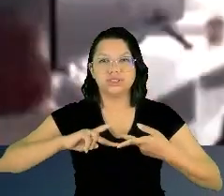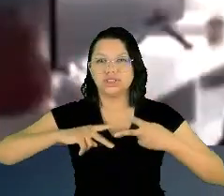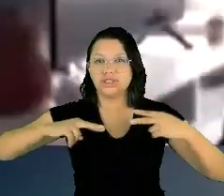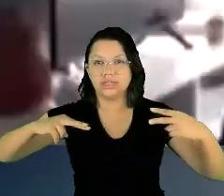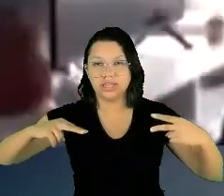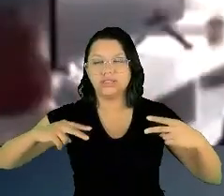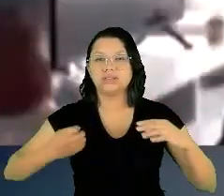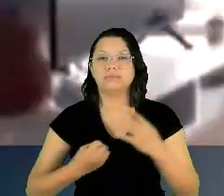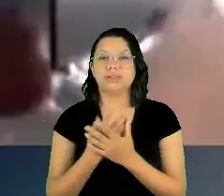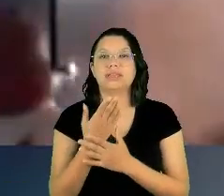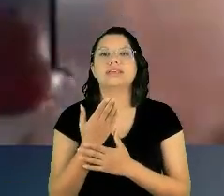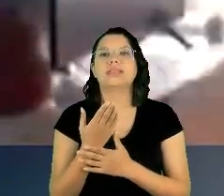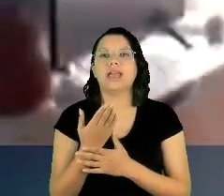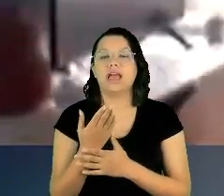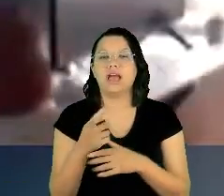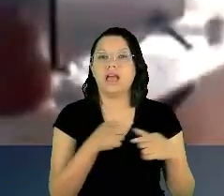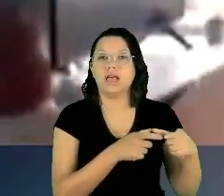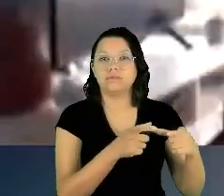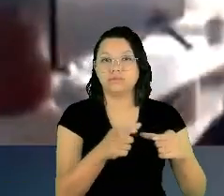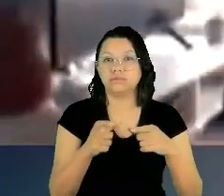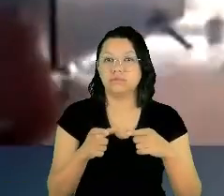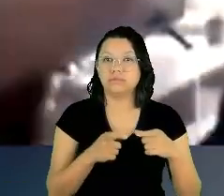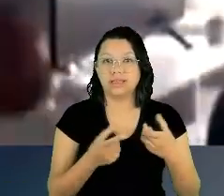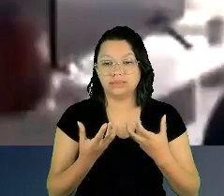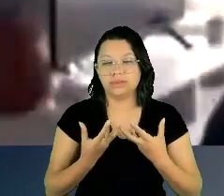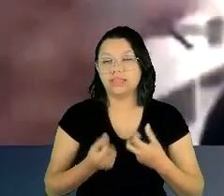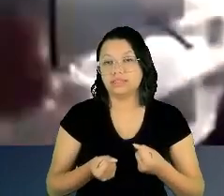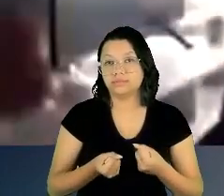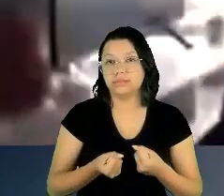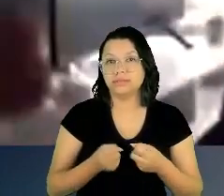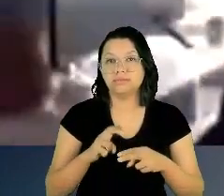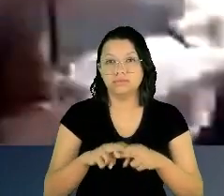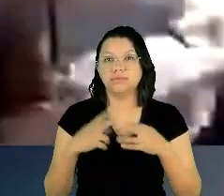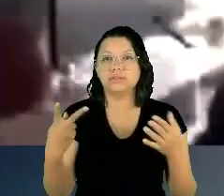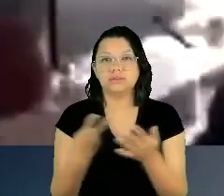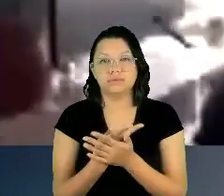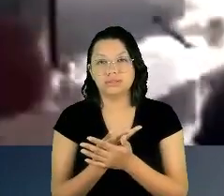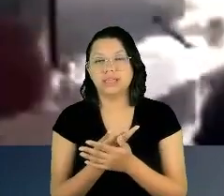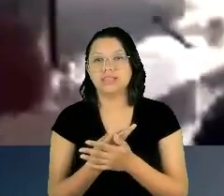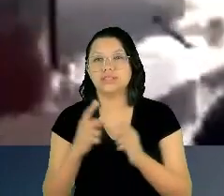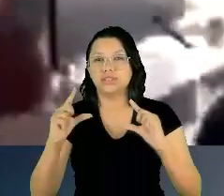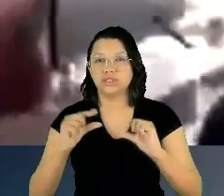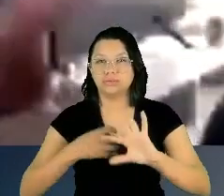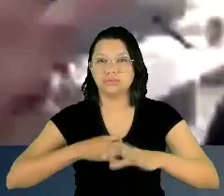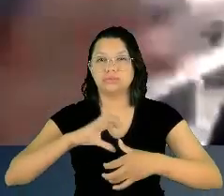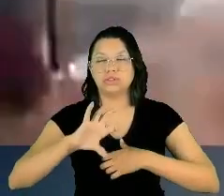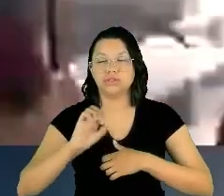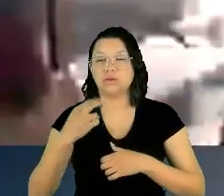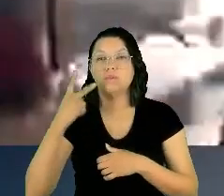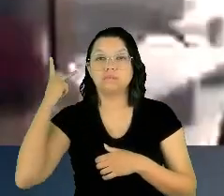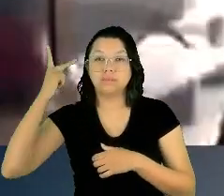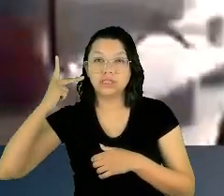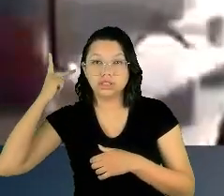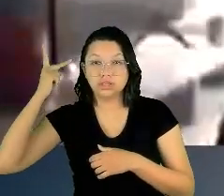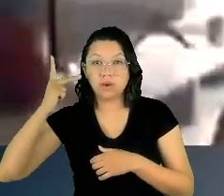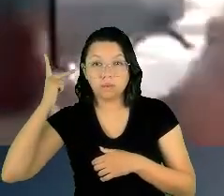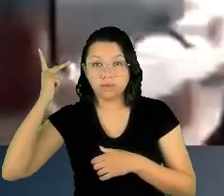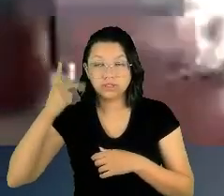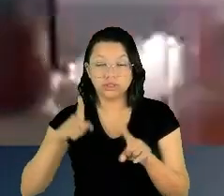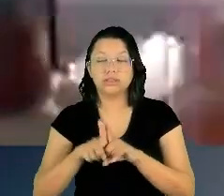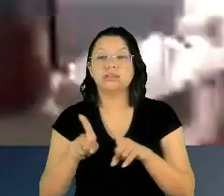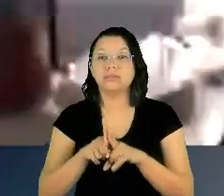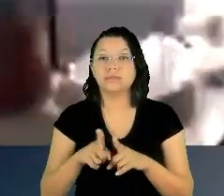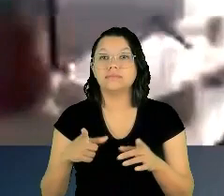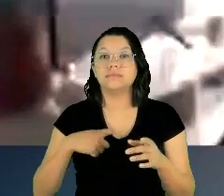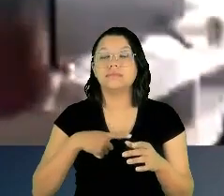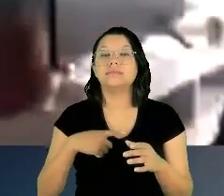gerar receptores de ocitocina, e por conta disso, psicopatia ou redução significativa de empatia na vida adulta. Mas a gente